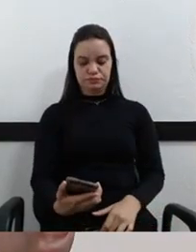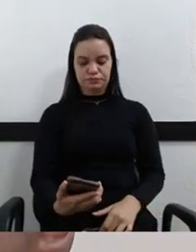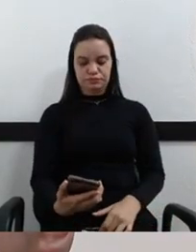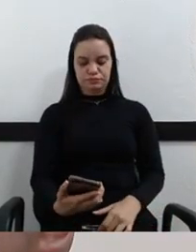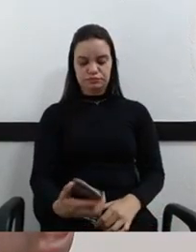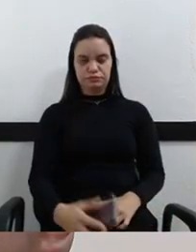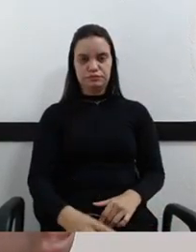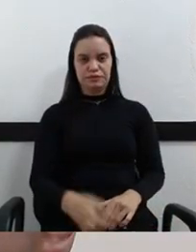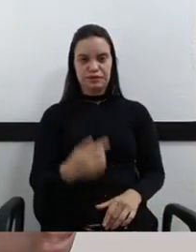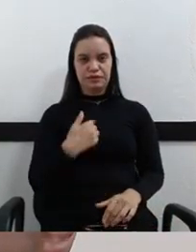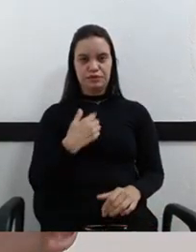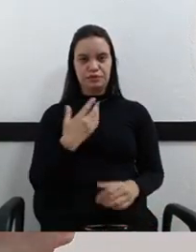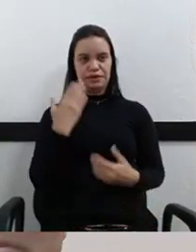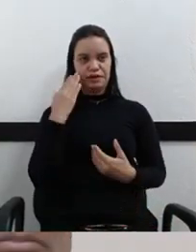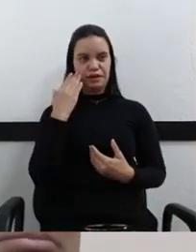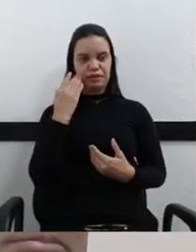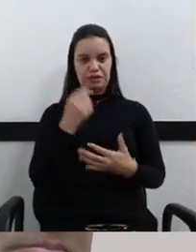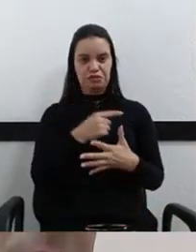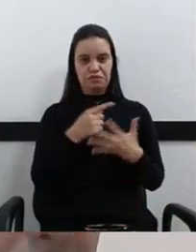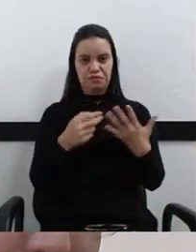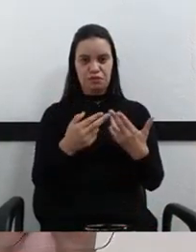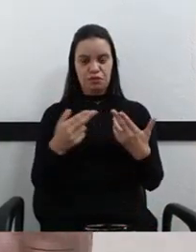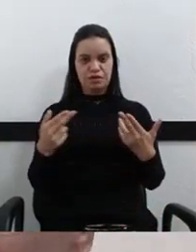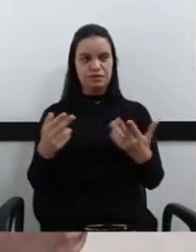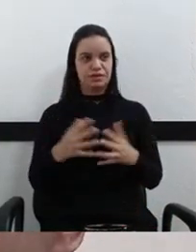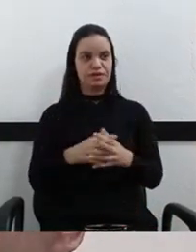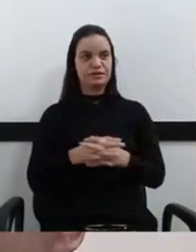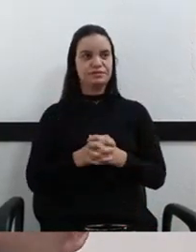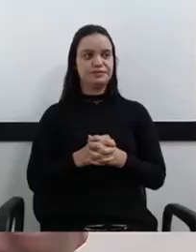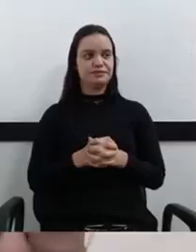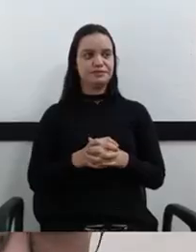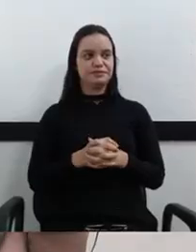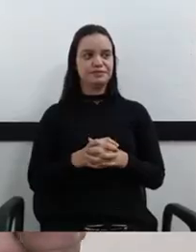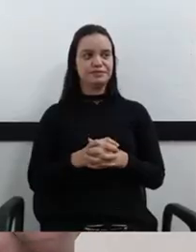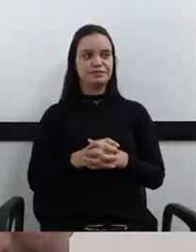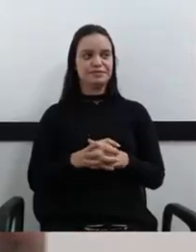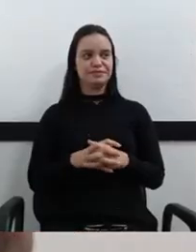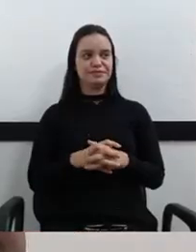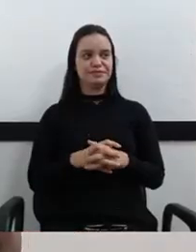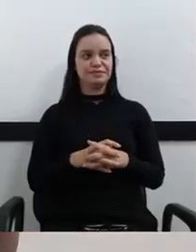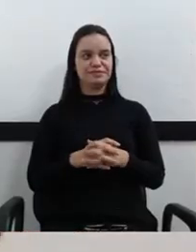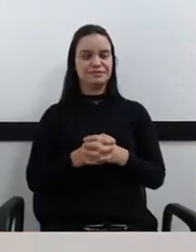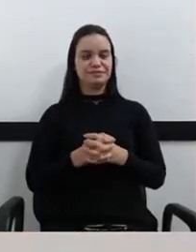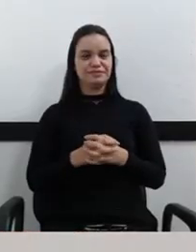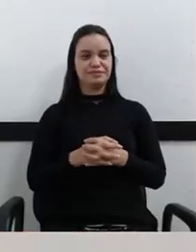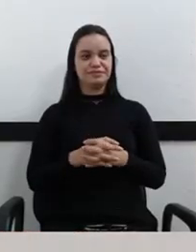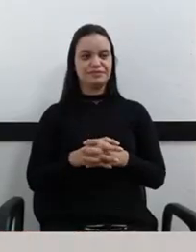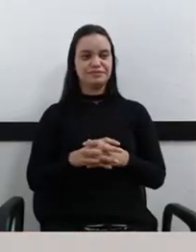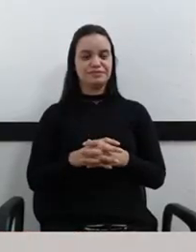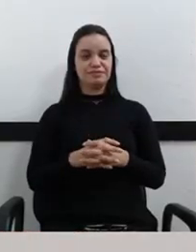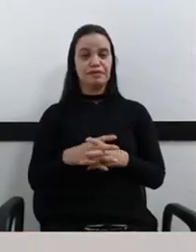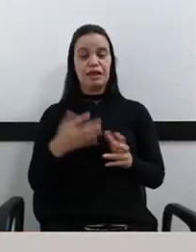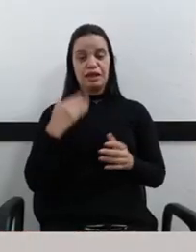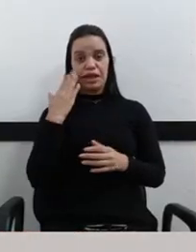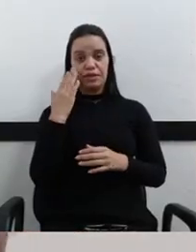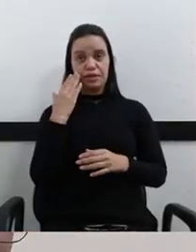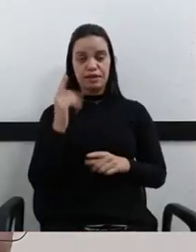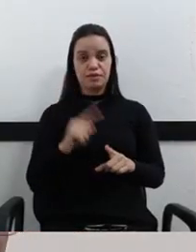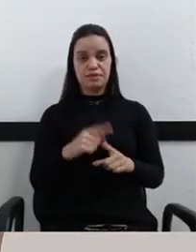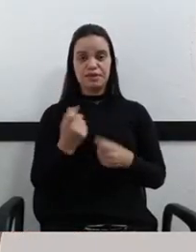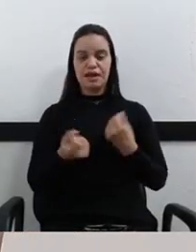várias perspectivas aí. Isso foi para matar do coração, né? Eu entendo as perspectivas,